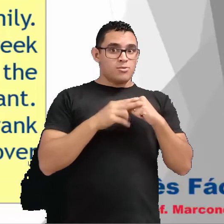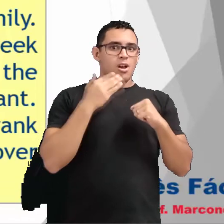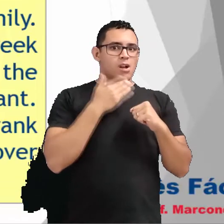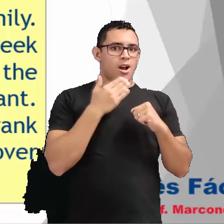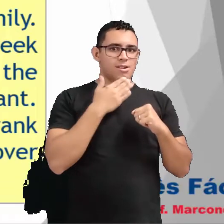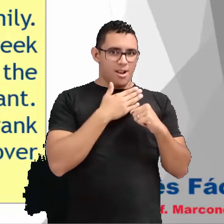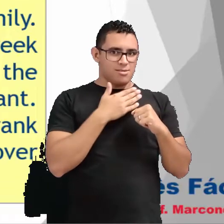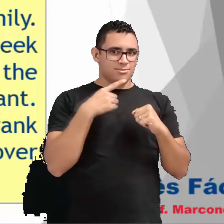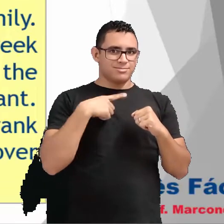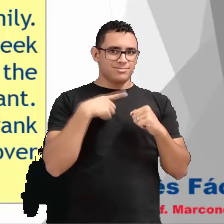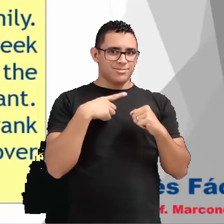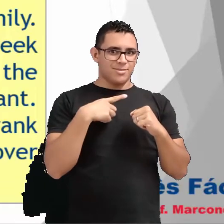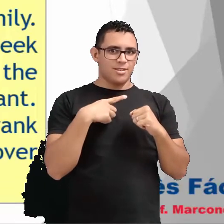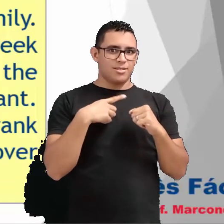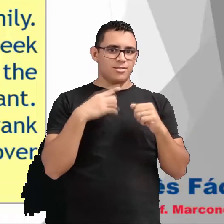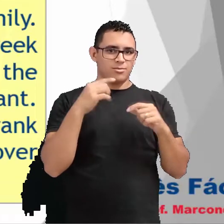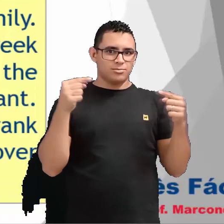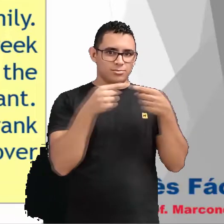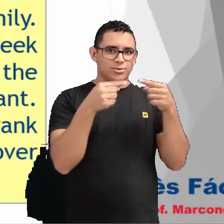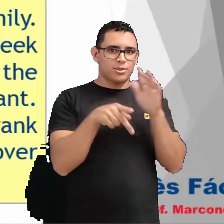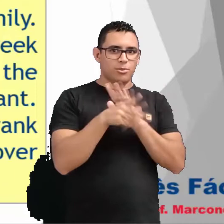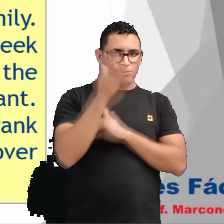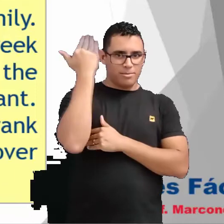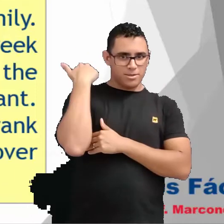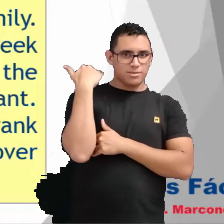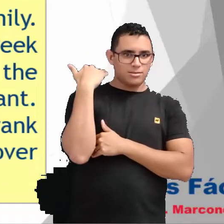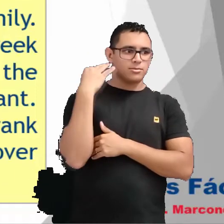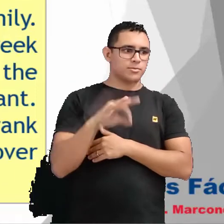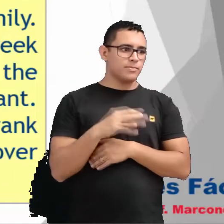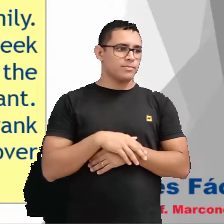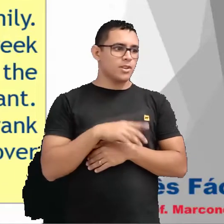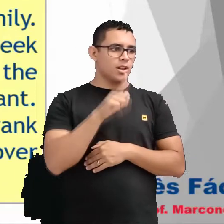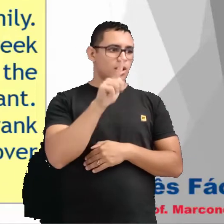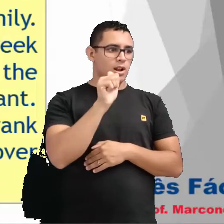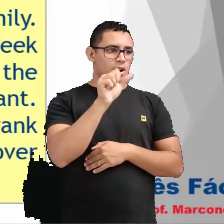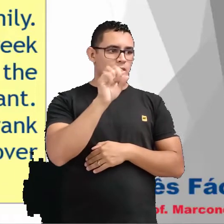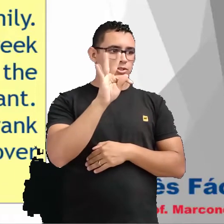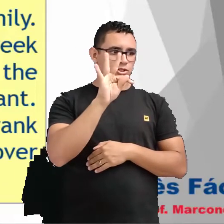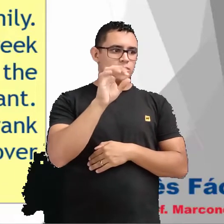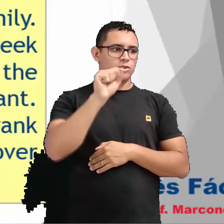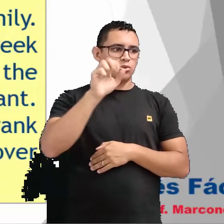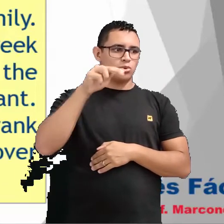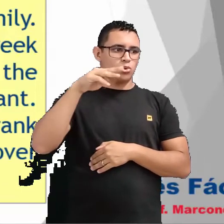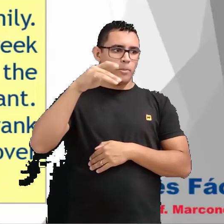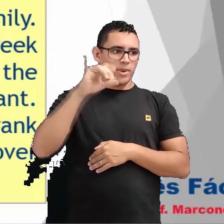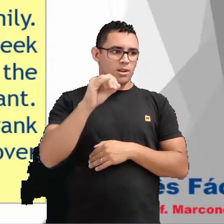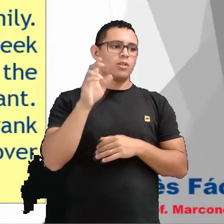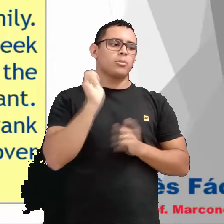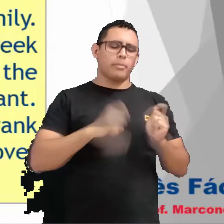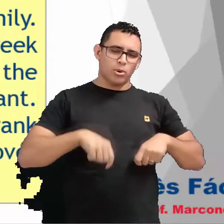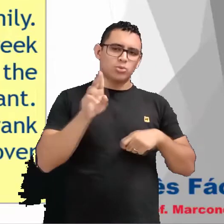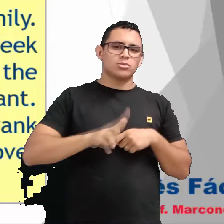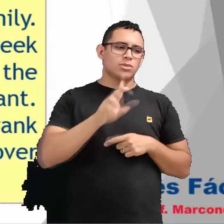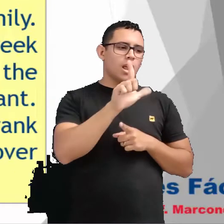irregulares conjugados no passado, ok? Então vamos iniciar aqui, olha só. Então, last summer, né, vimos na aula passada que a gente pode usar esse last,